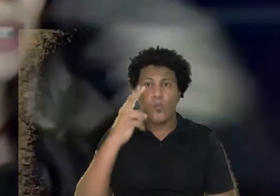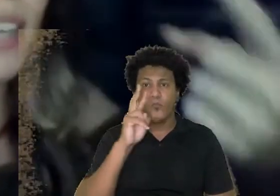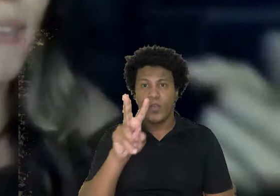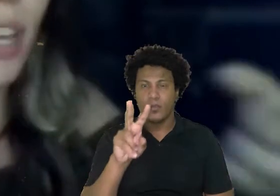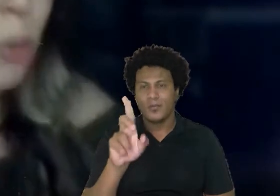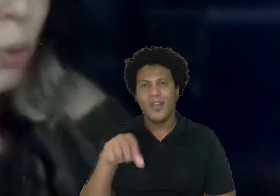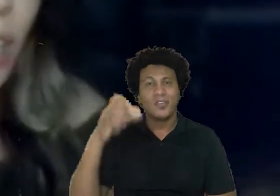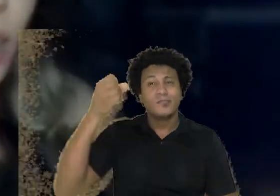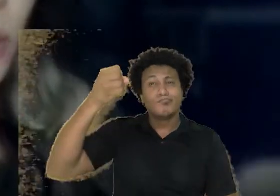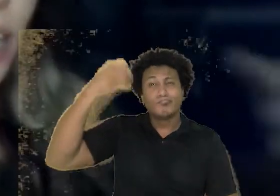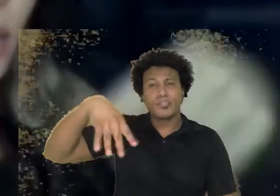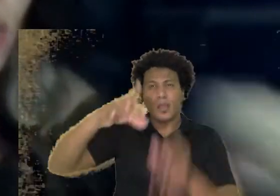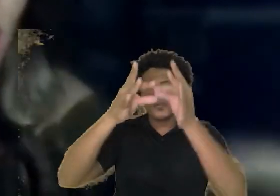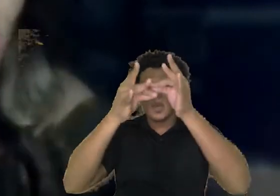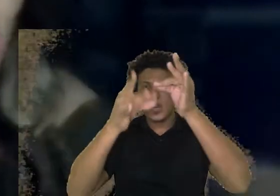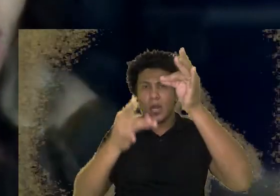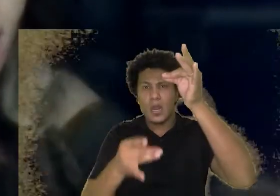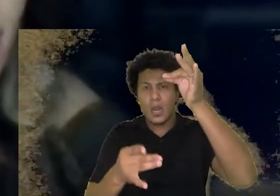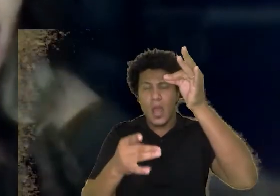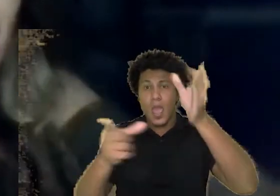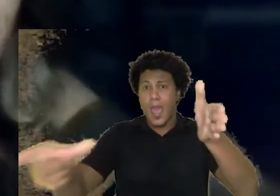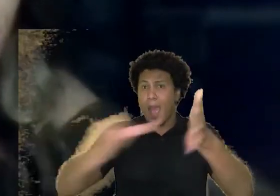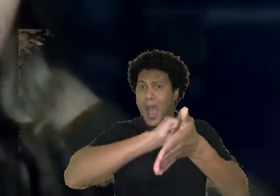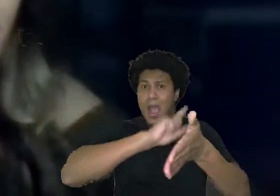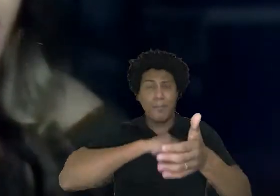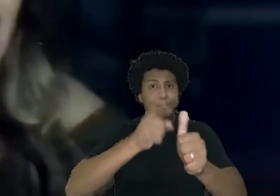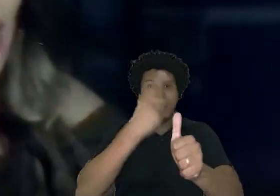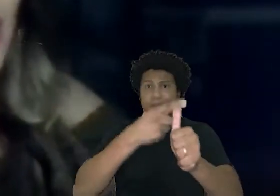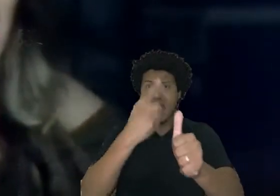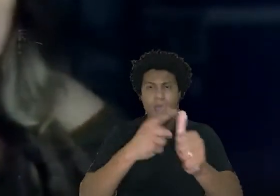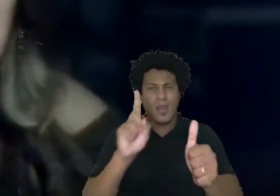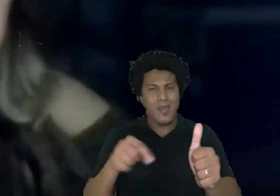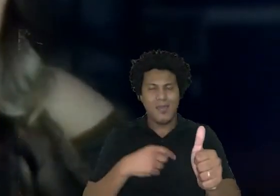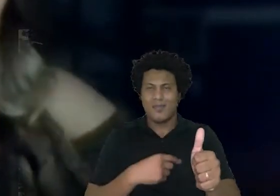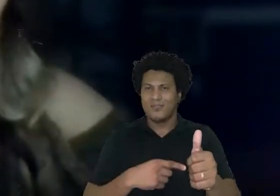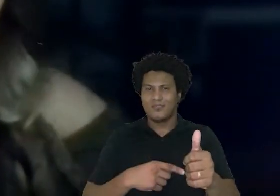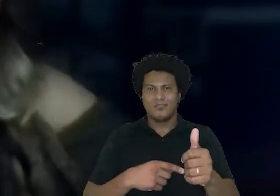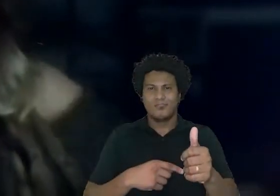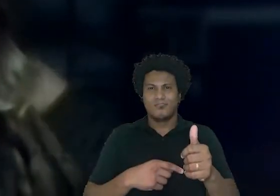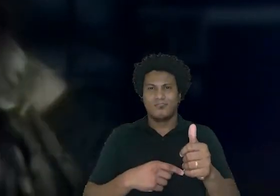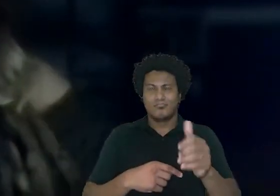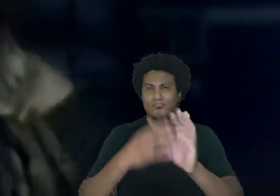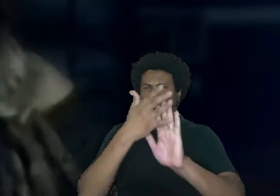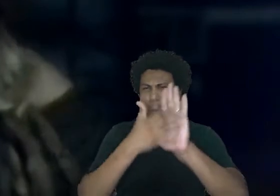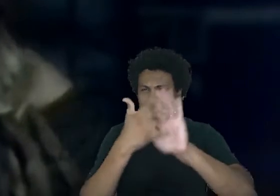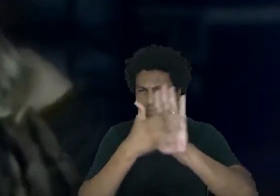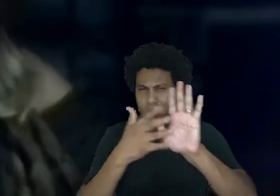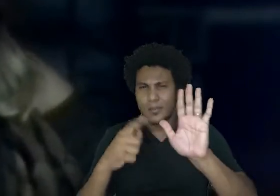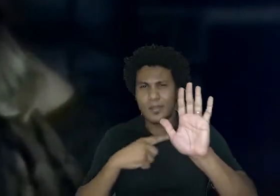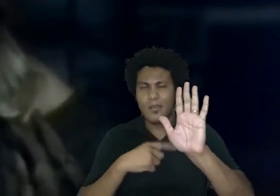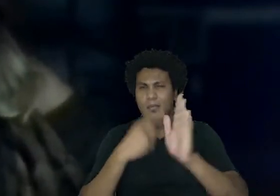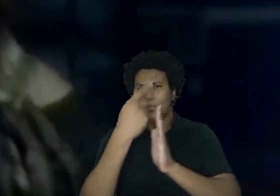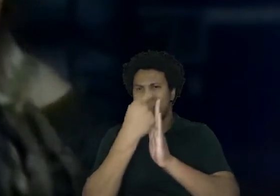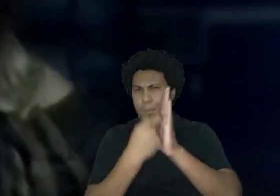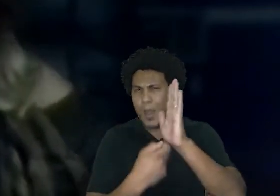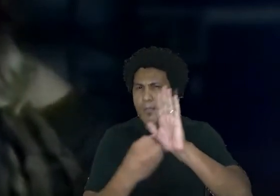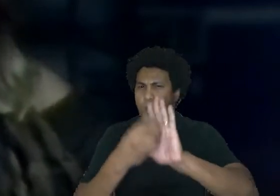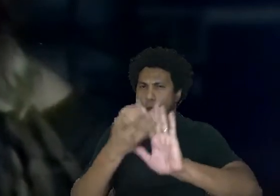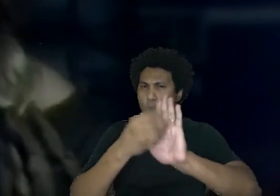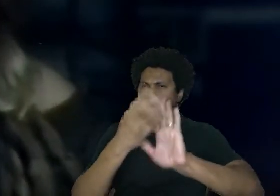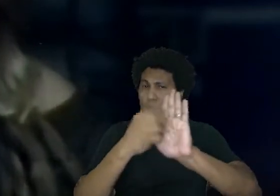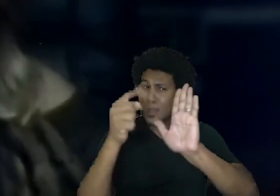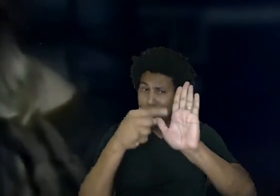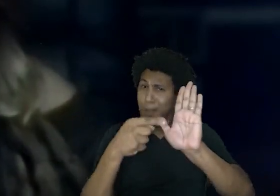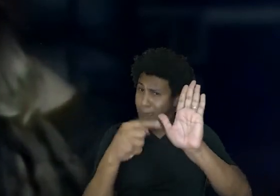estou descrevendo no texto aquilo que eu vou colocar em cena? Eu acho que a descrição, ela vem muito antes,